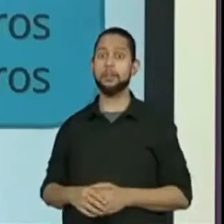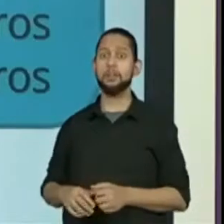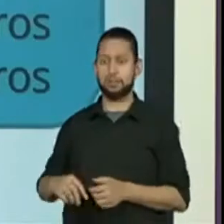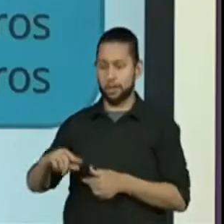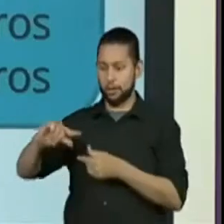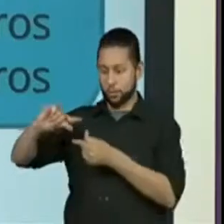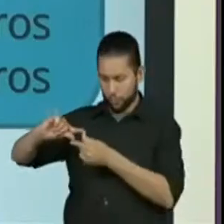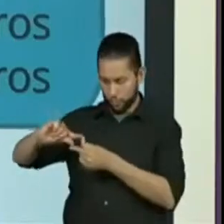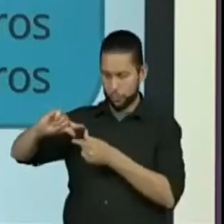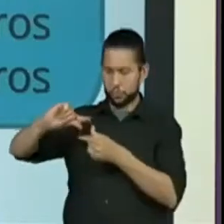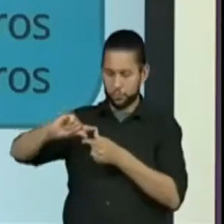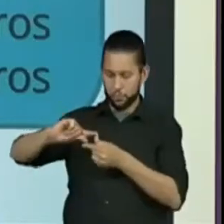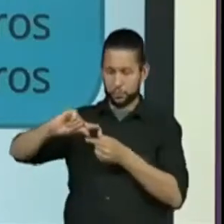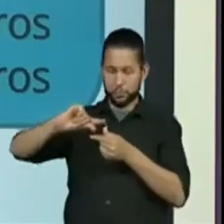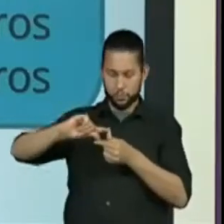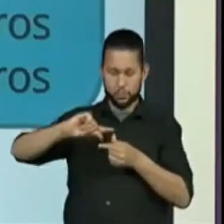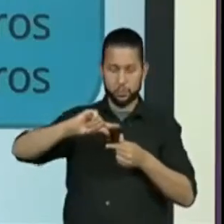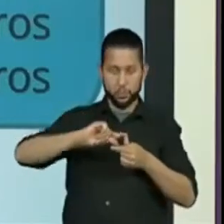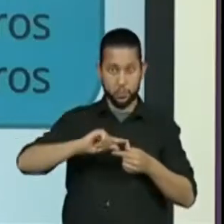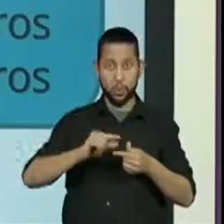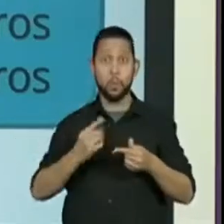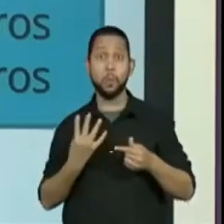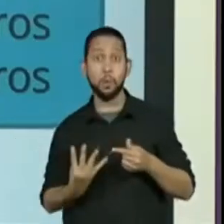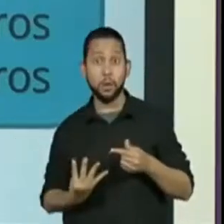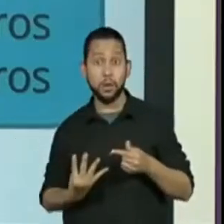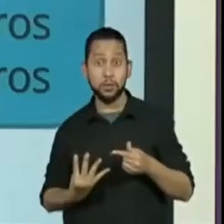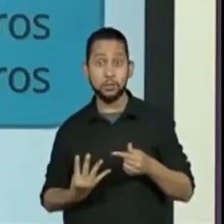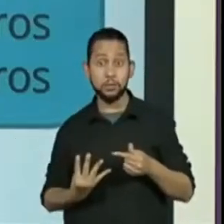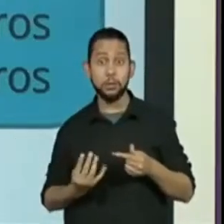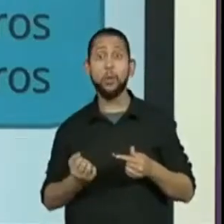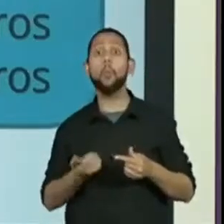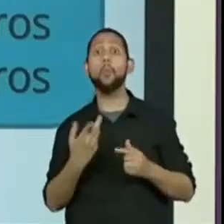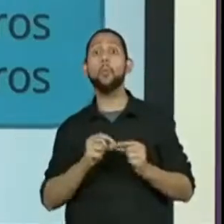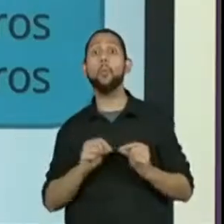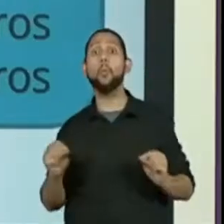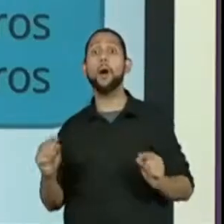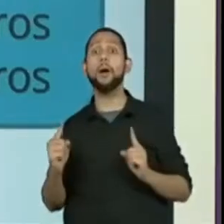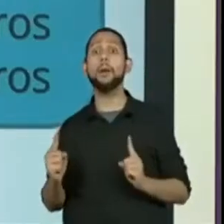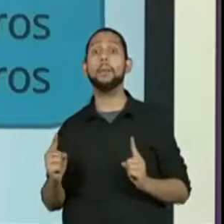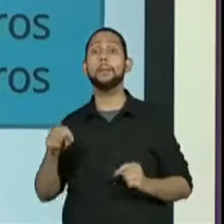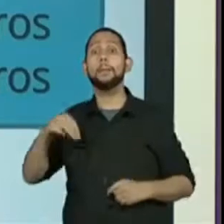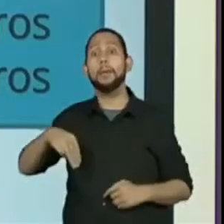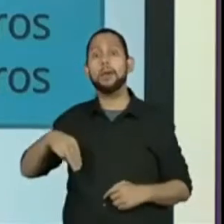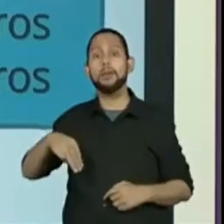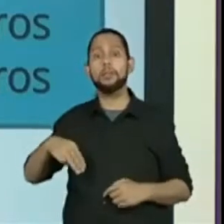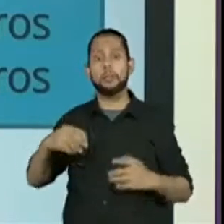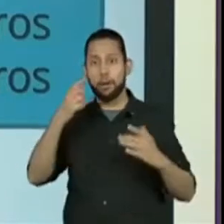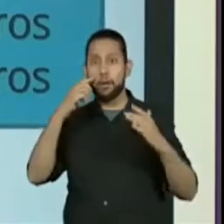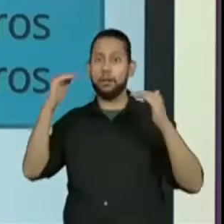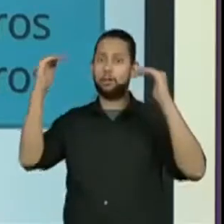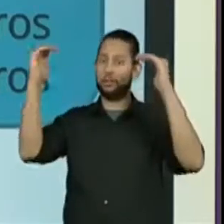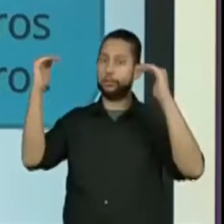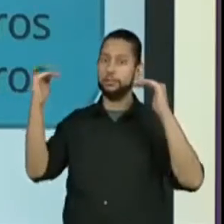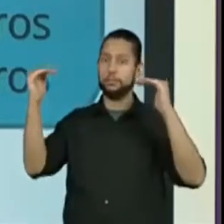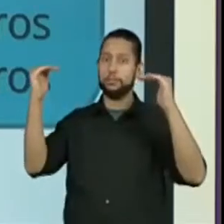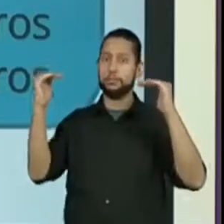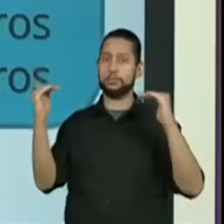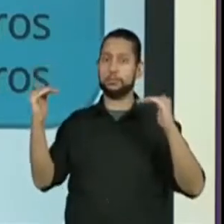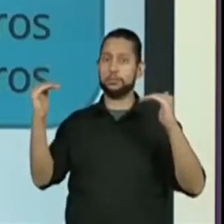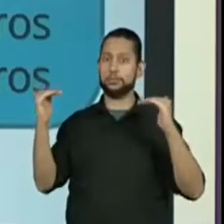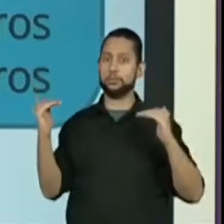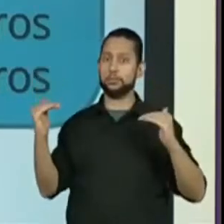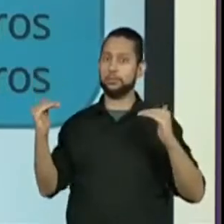6 metros. E aí a gente vai subindo Conforme a gente vai descendo as